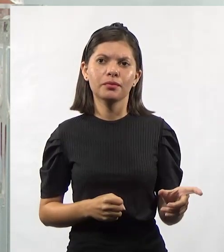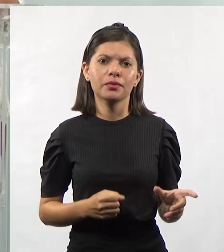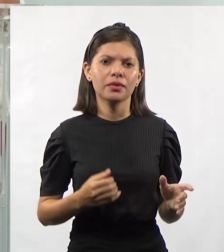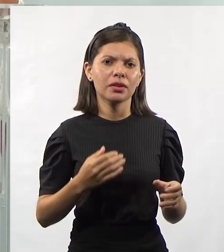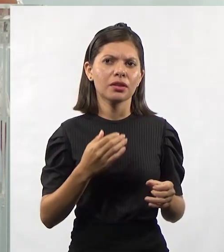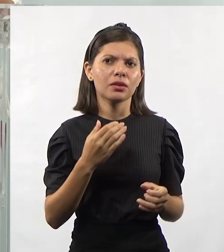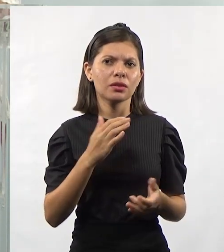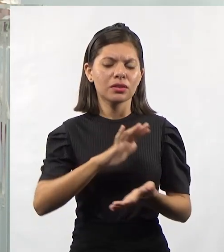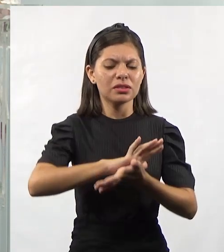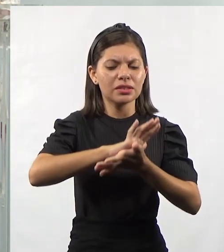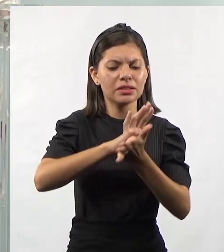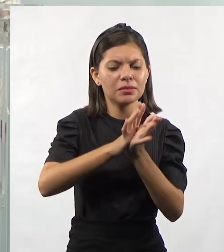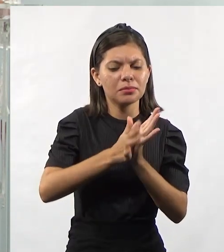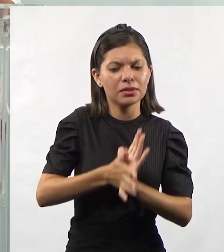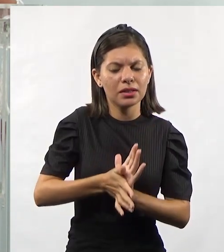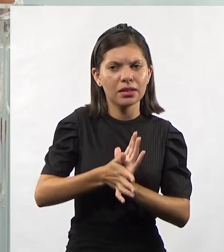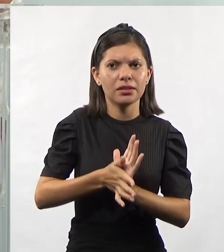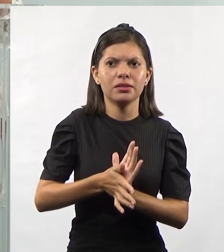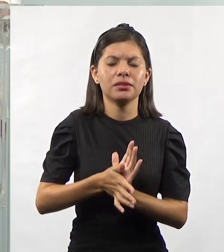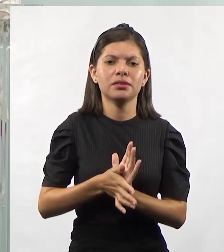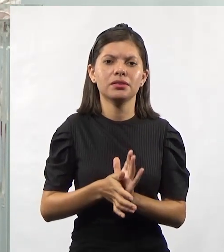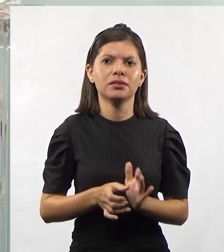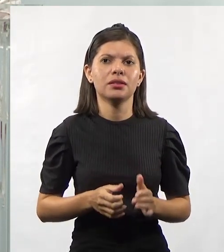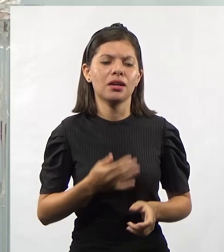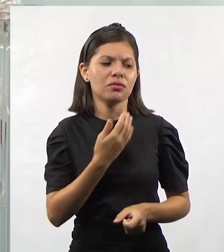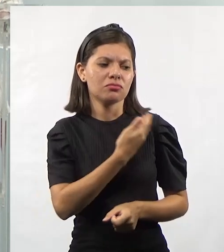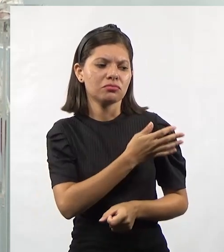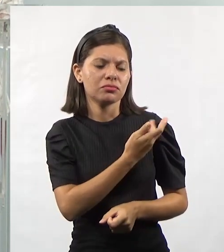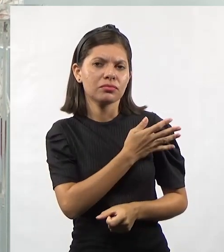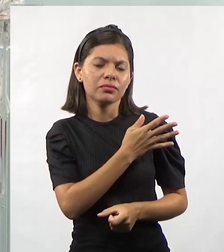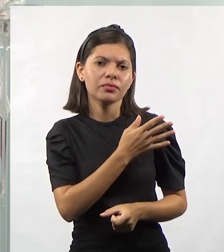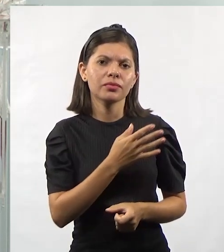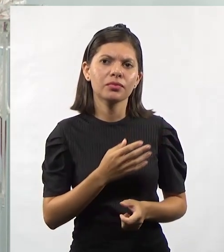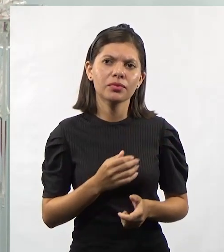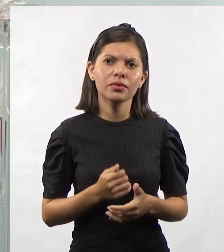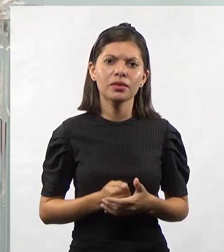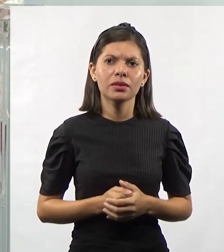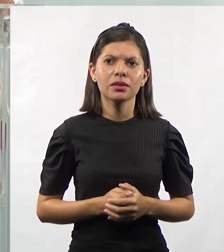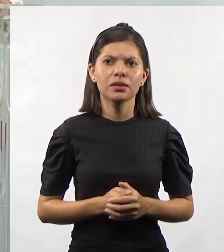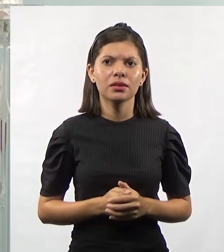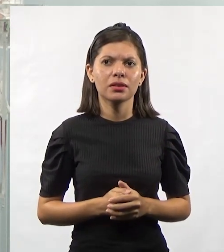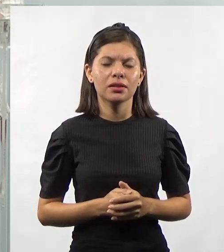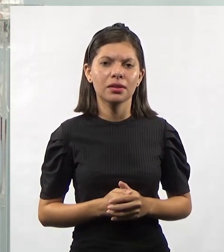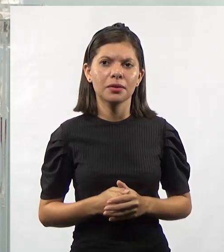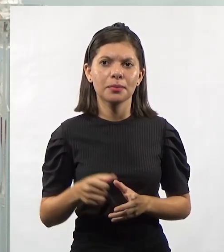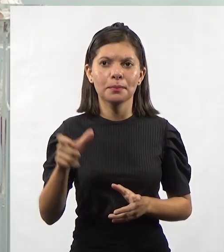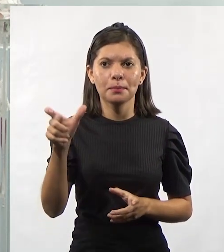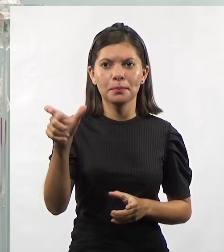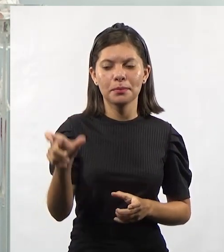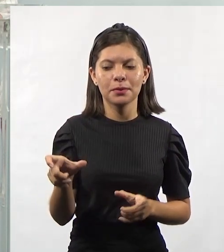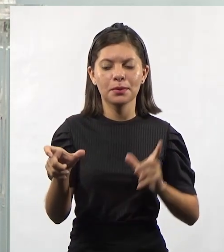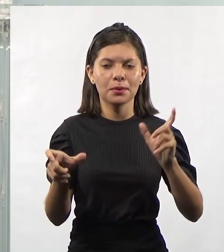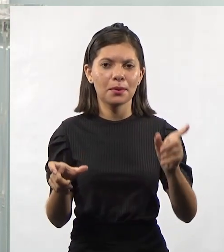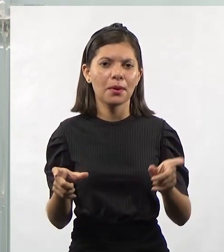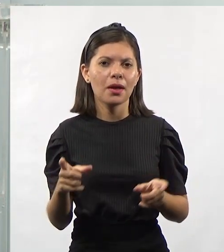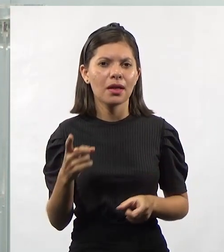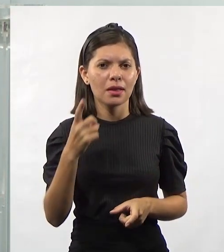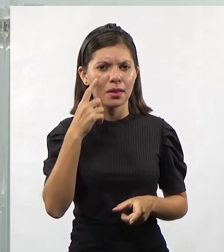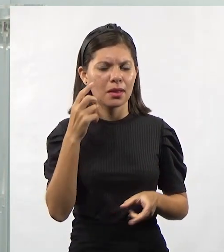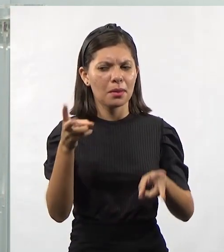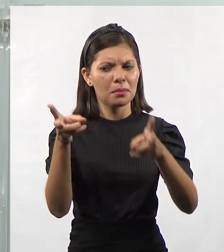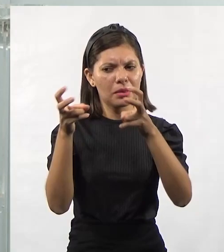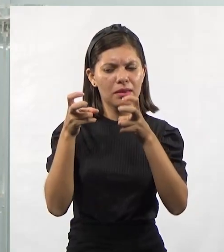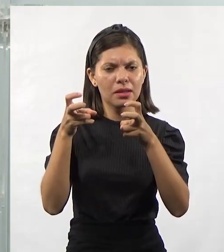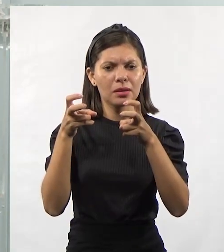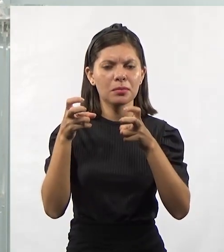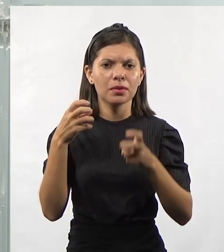tratadas ou discriminadas ou violentadas, elas vão se sofisticando. Percebem